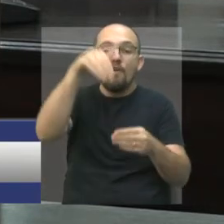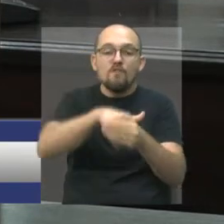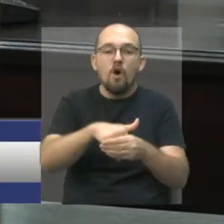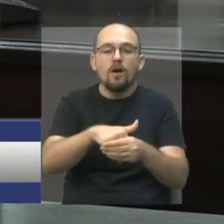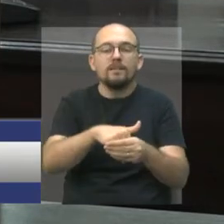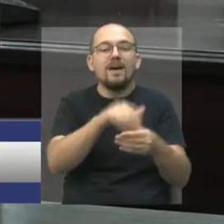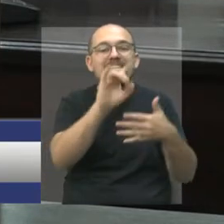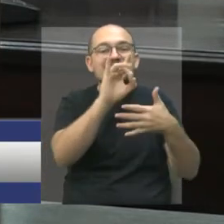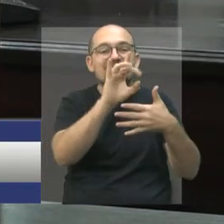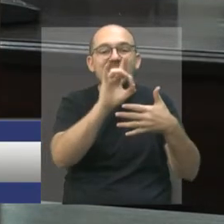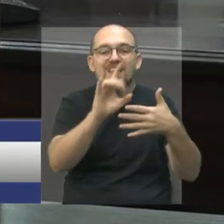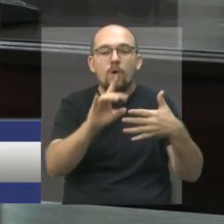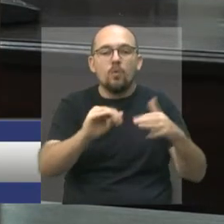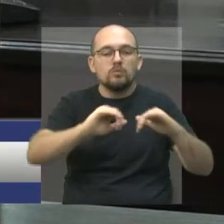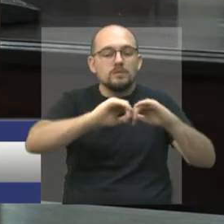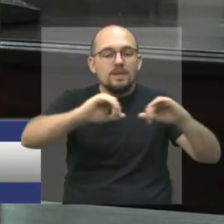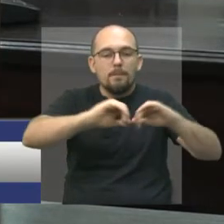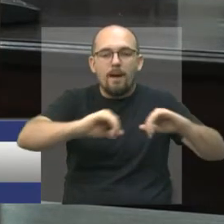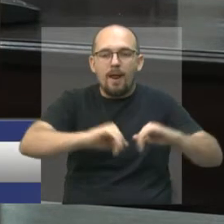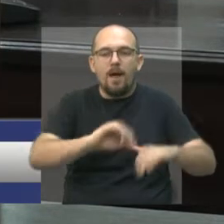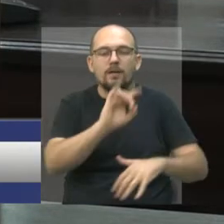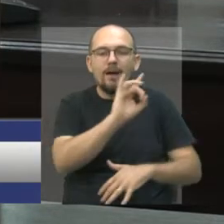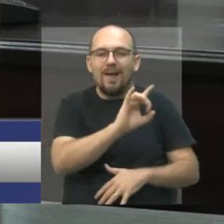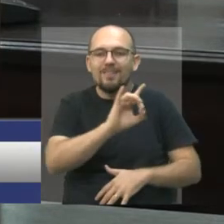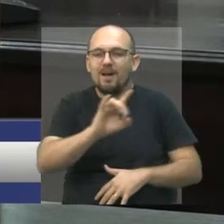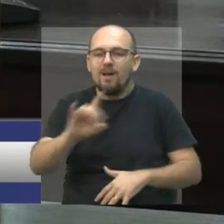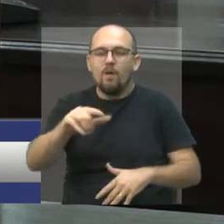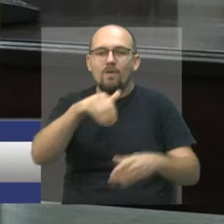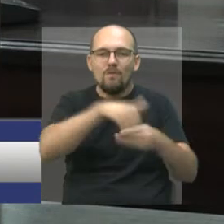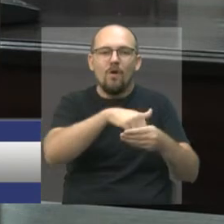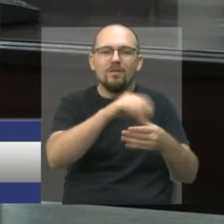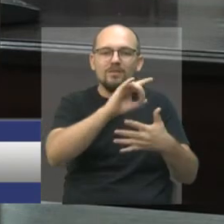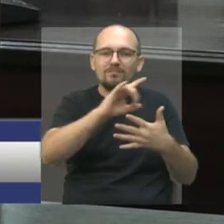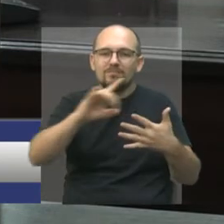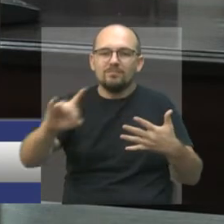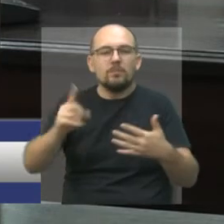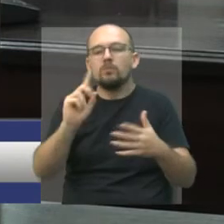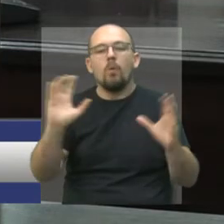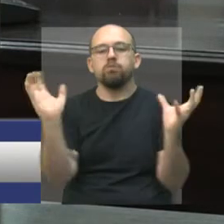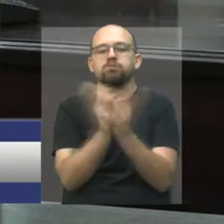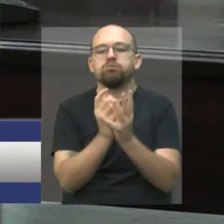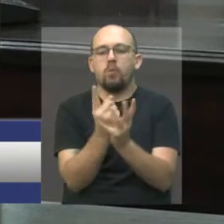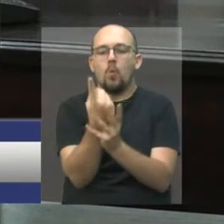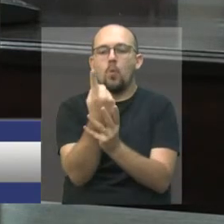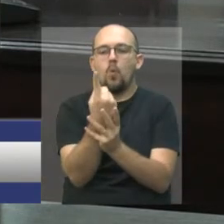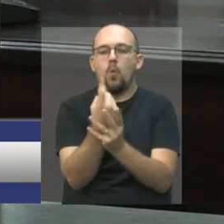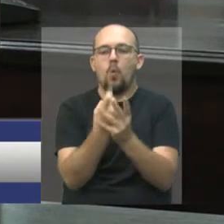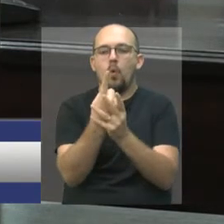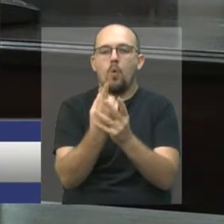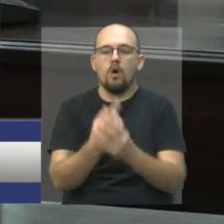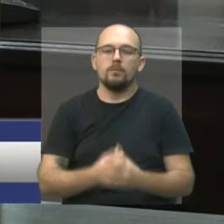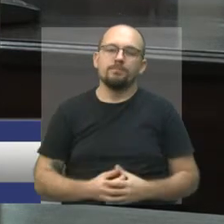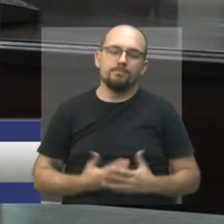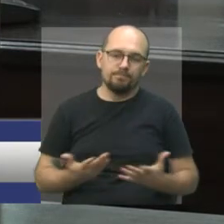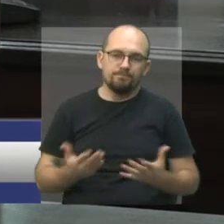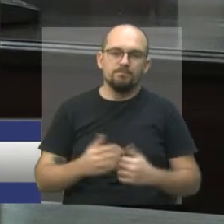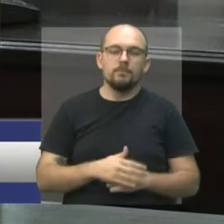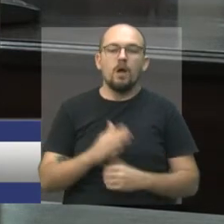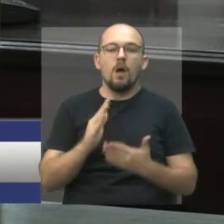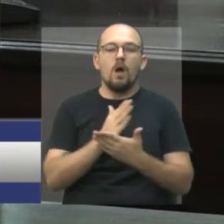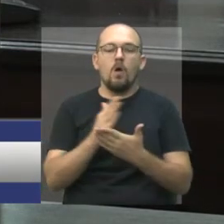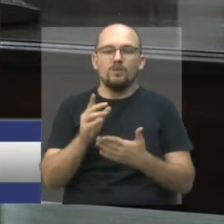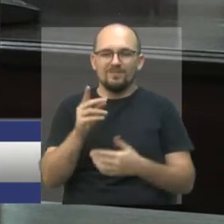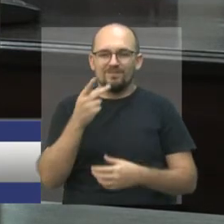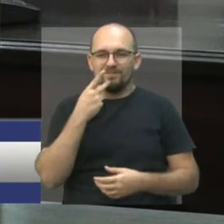bloco. E eu quero repetir aqui, na justificativa da rejeição de algumas emendas, quer dizer, o